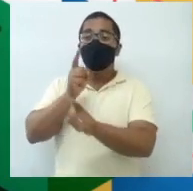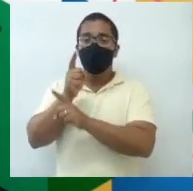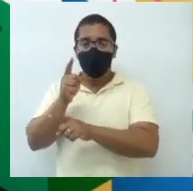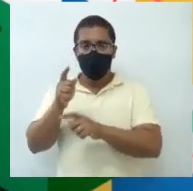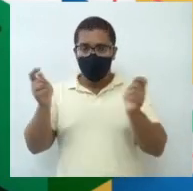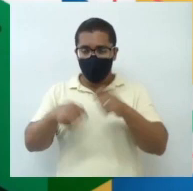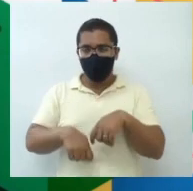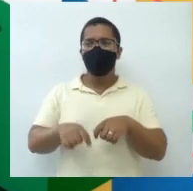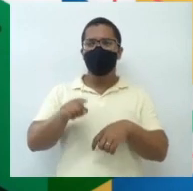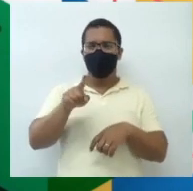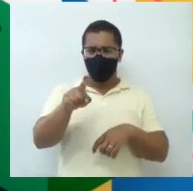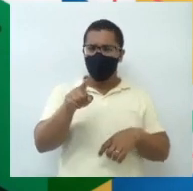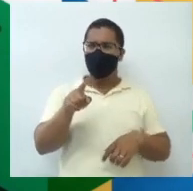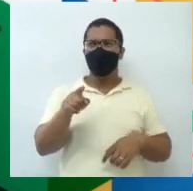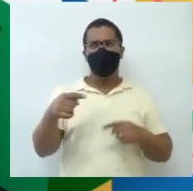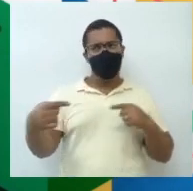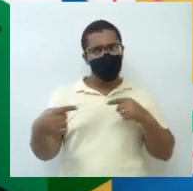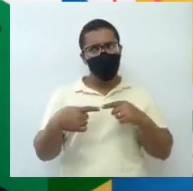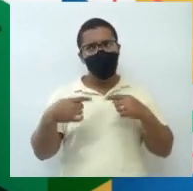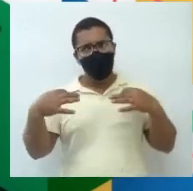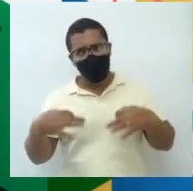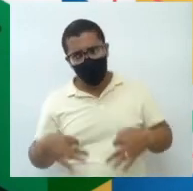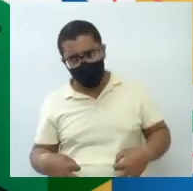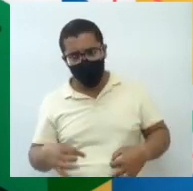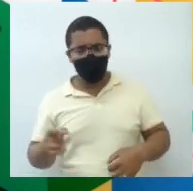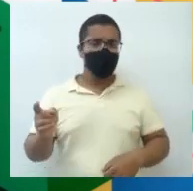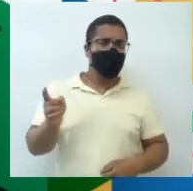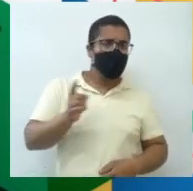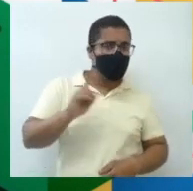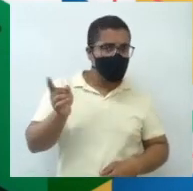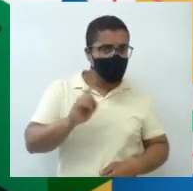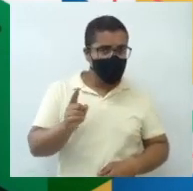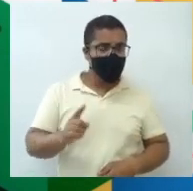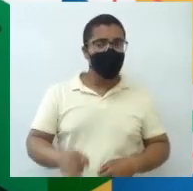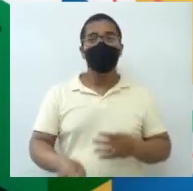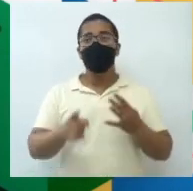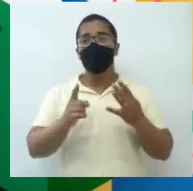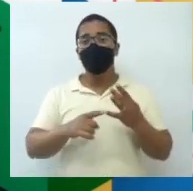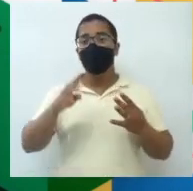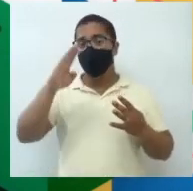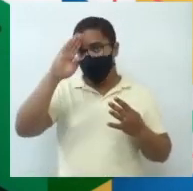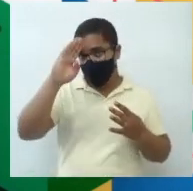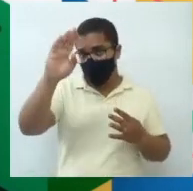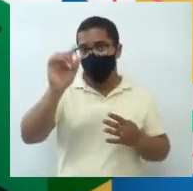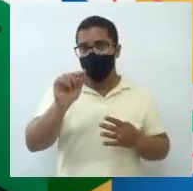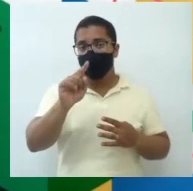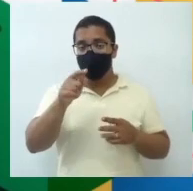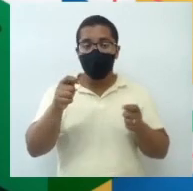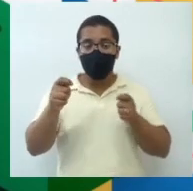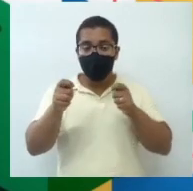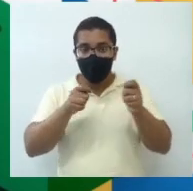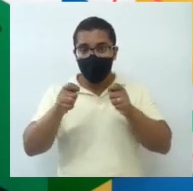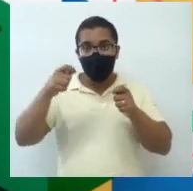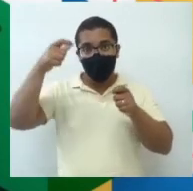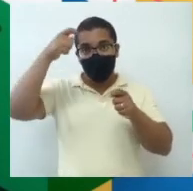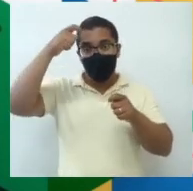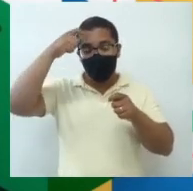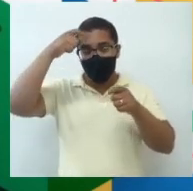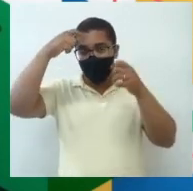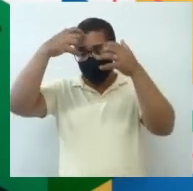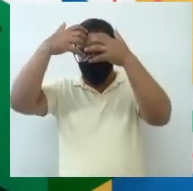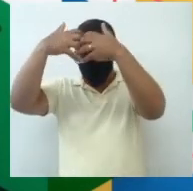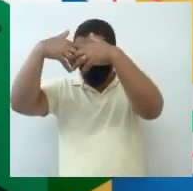faz a pergunta se aquilo é o ideal ou não E principalmente quando você tem um controle racional